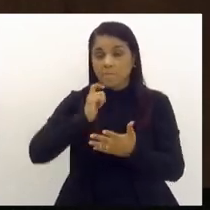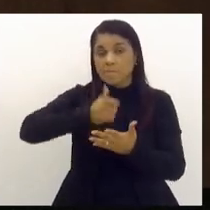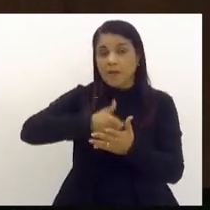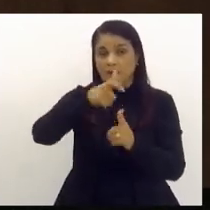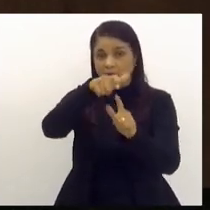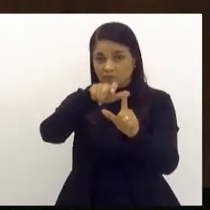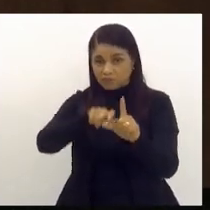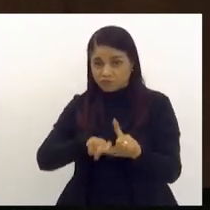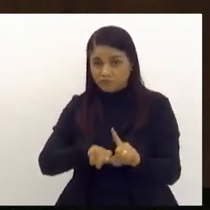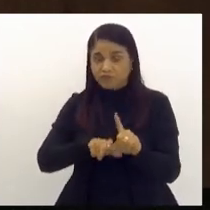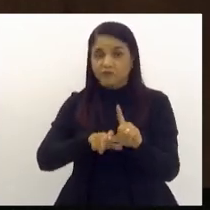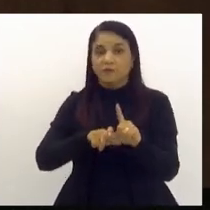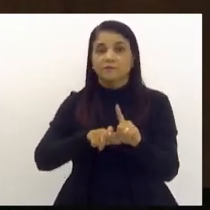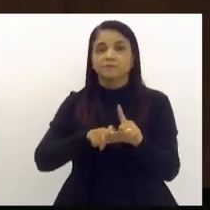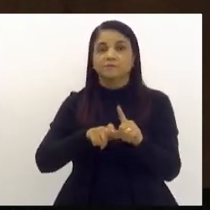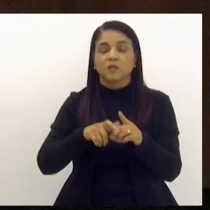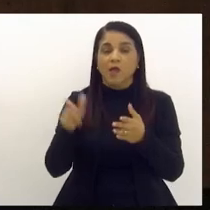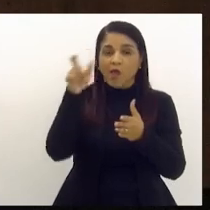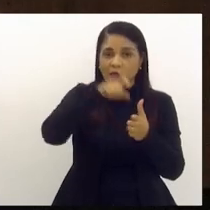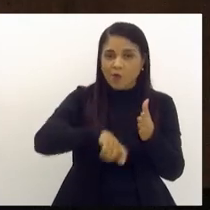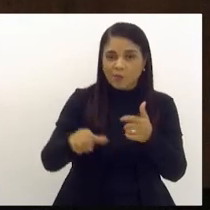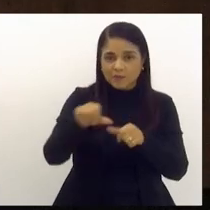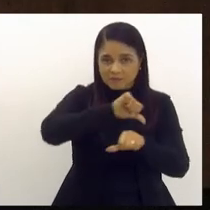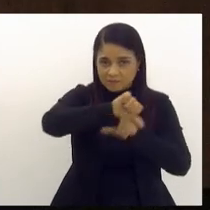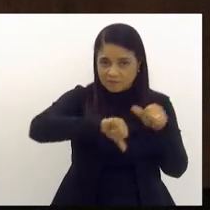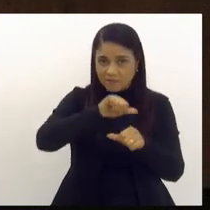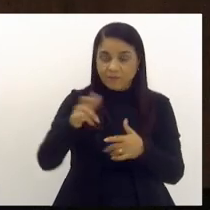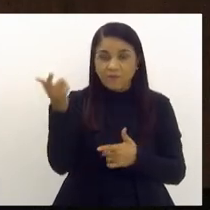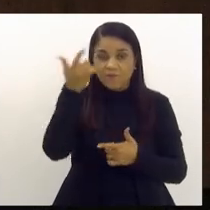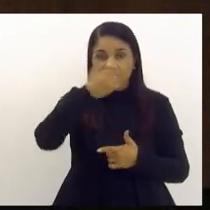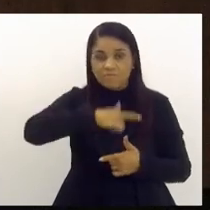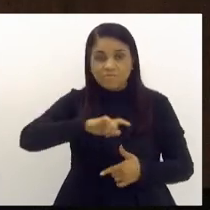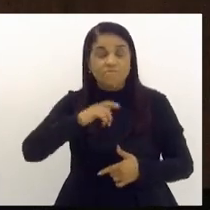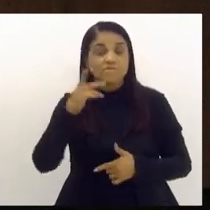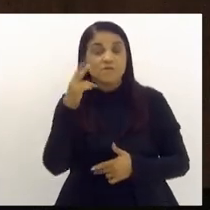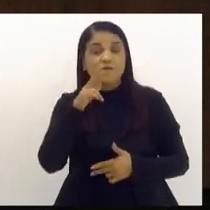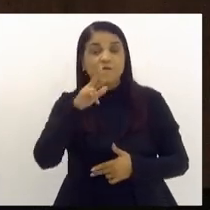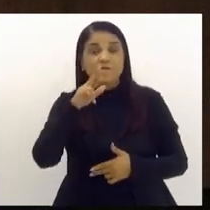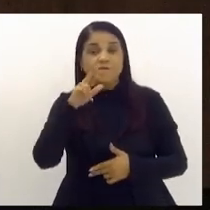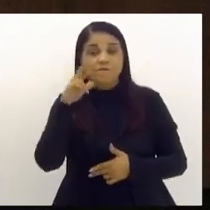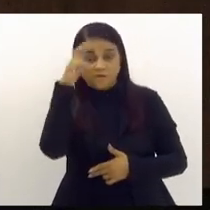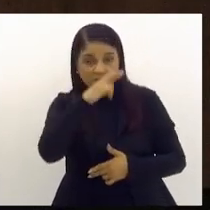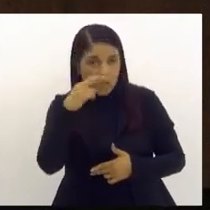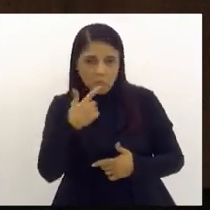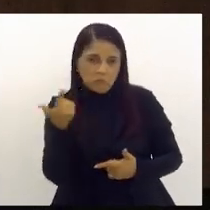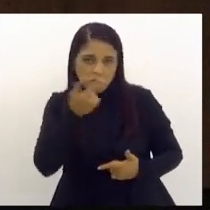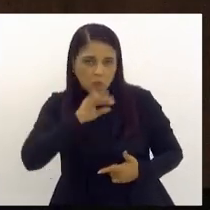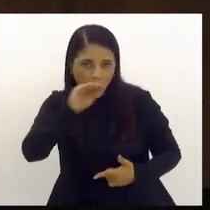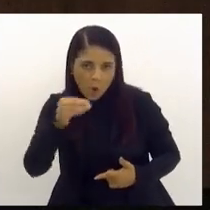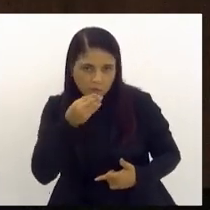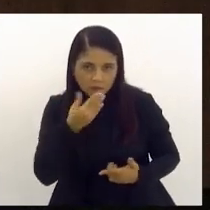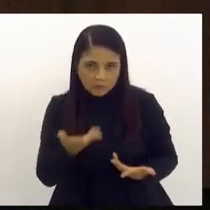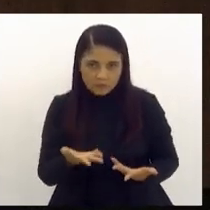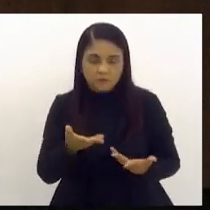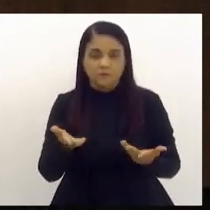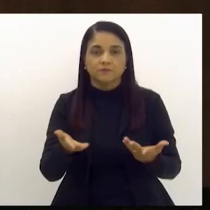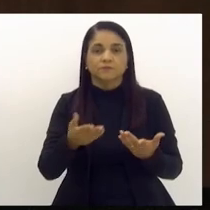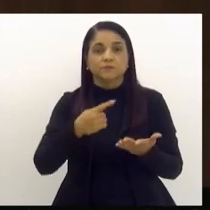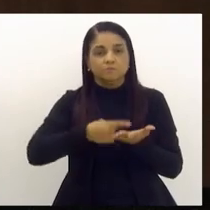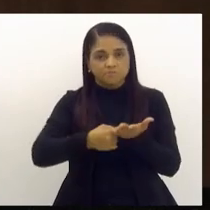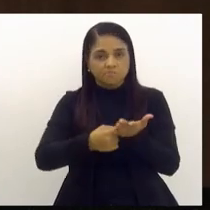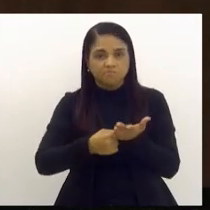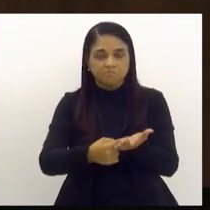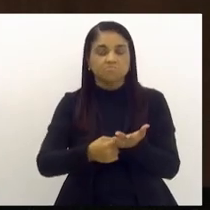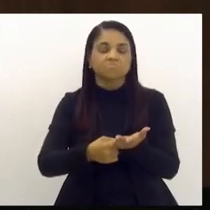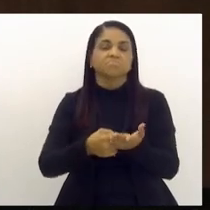do regime de recuperação fiscal e ainda não aproveitou essa oportunidade. Então, presidente, valorizando de novo o parlamento que cumpriu o seu